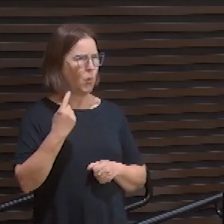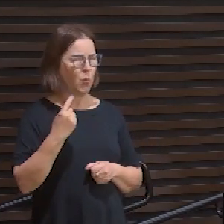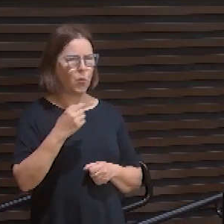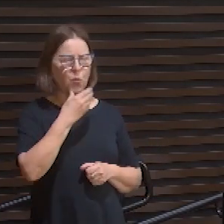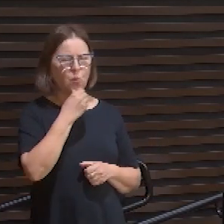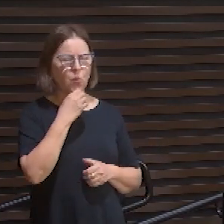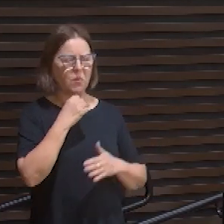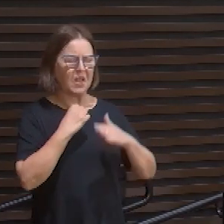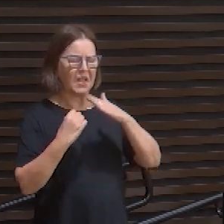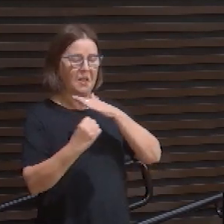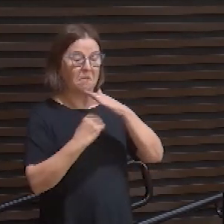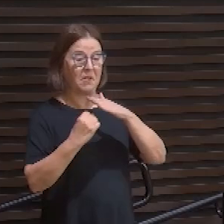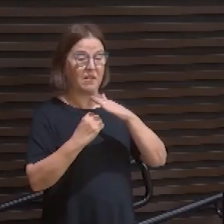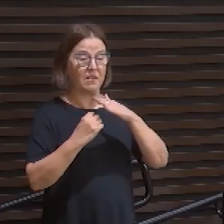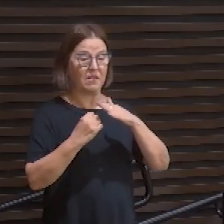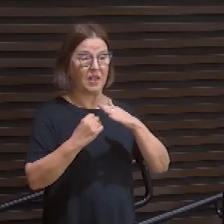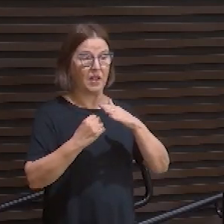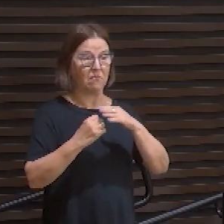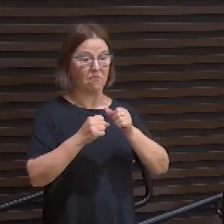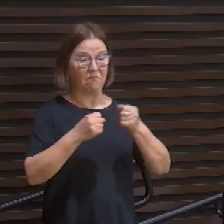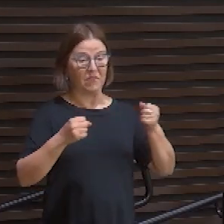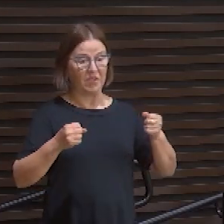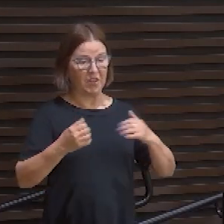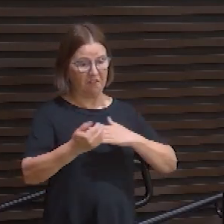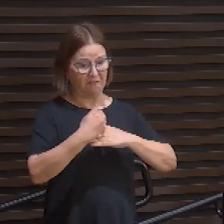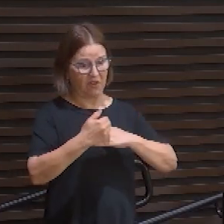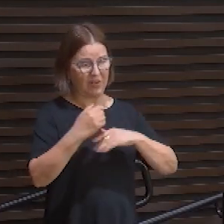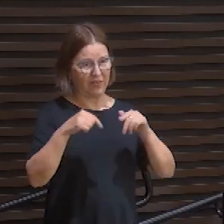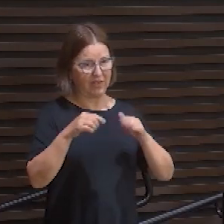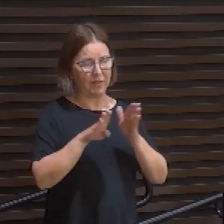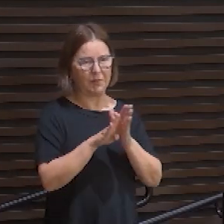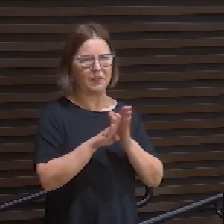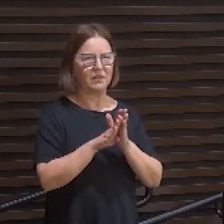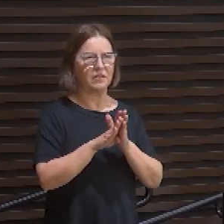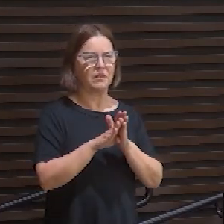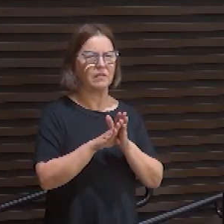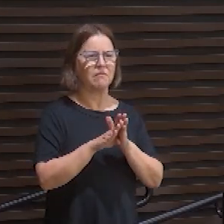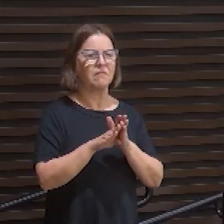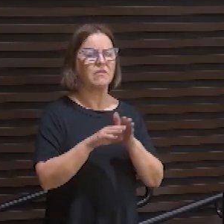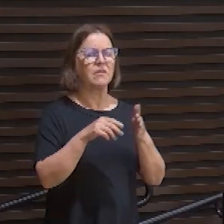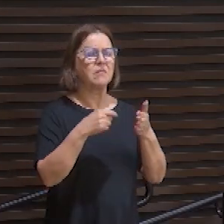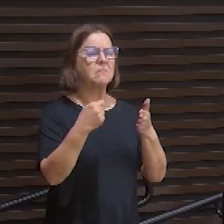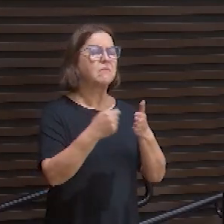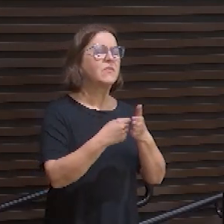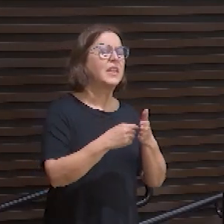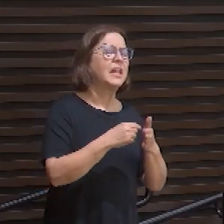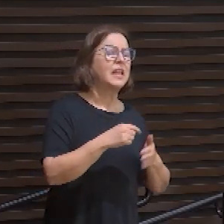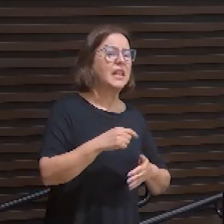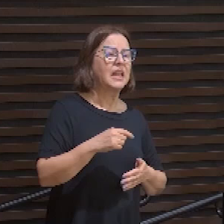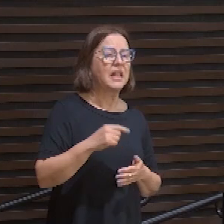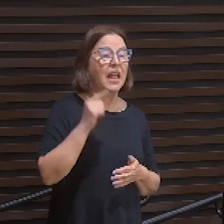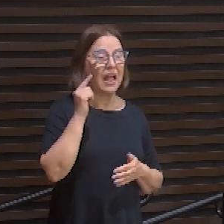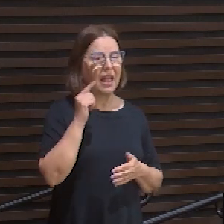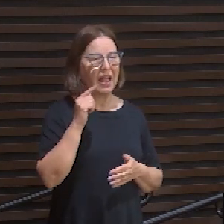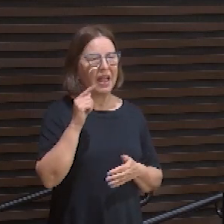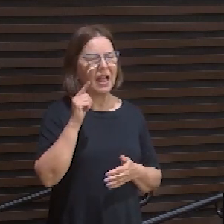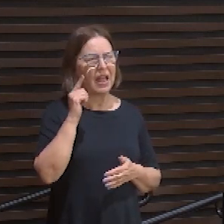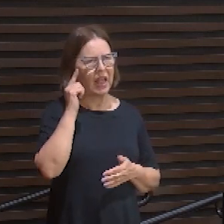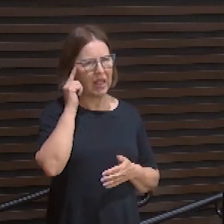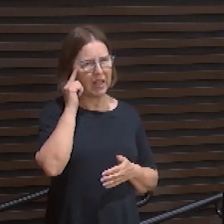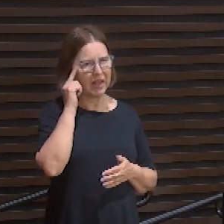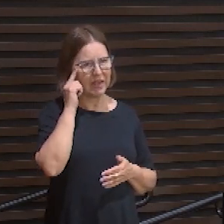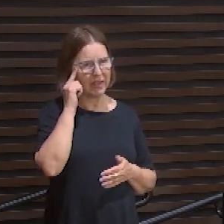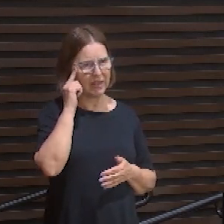Londrina, que frequentava aqui a nossa igreja, ele disse: Glênio, vamos lá para a Bahia,